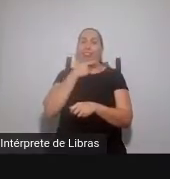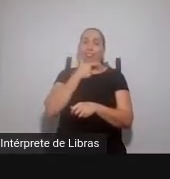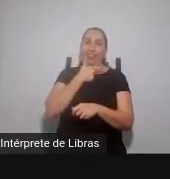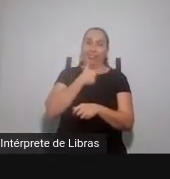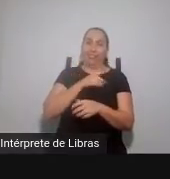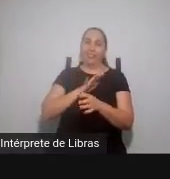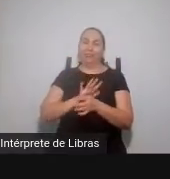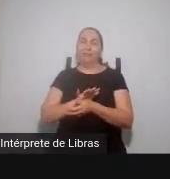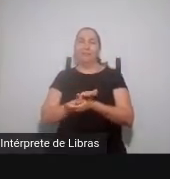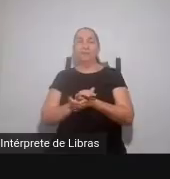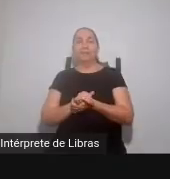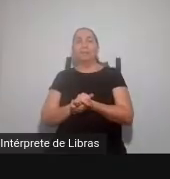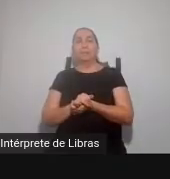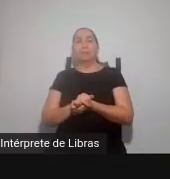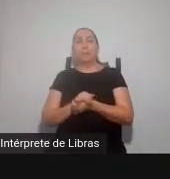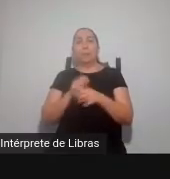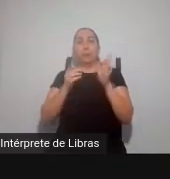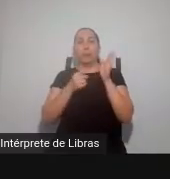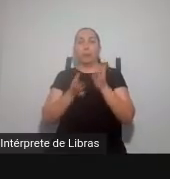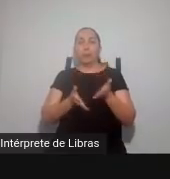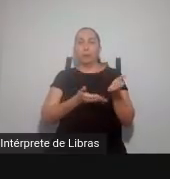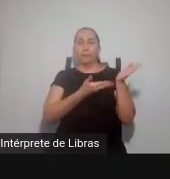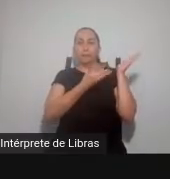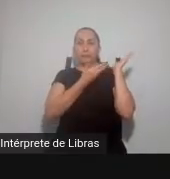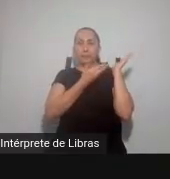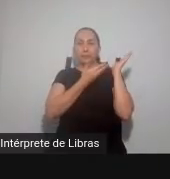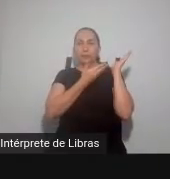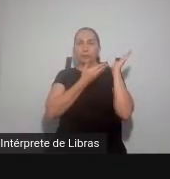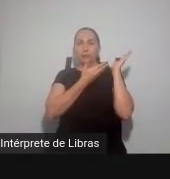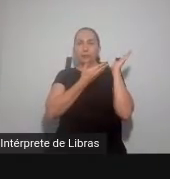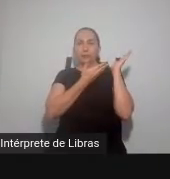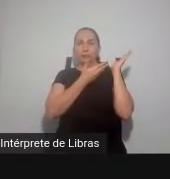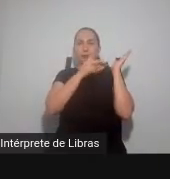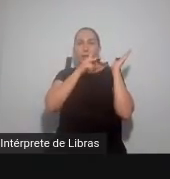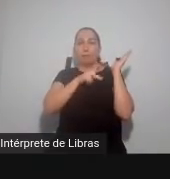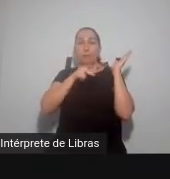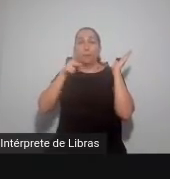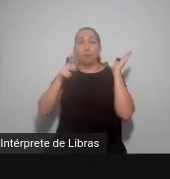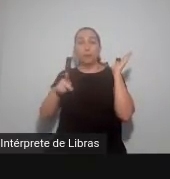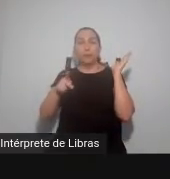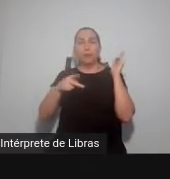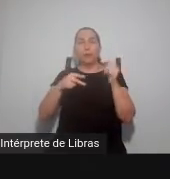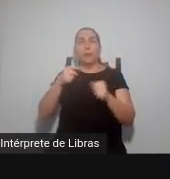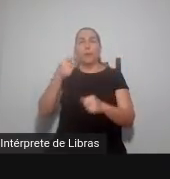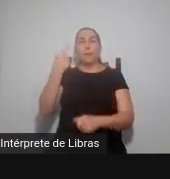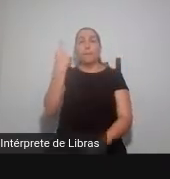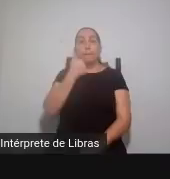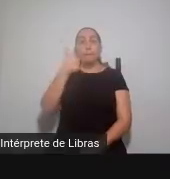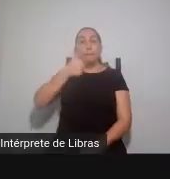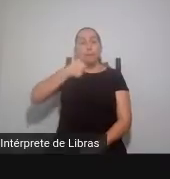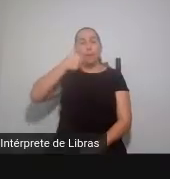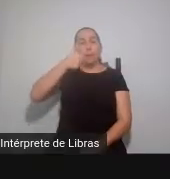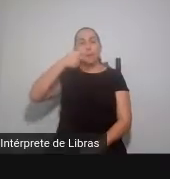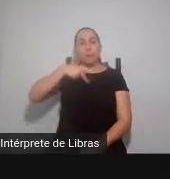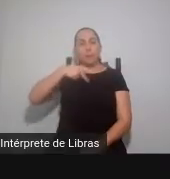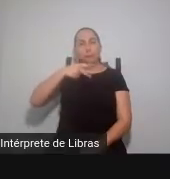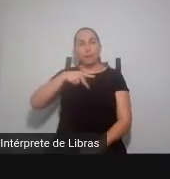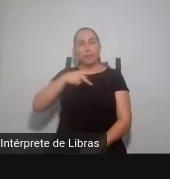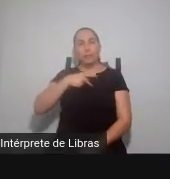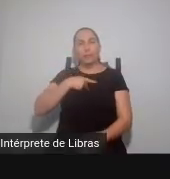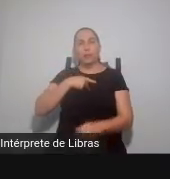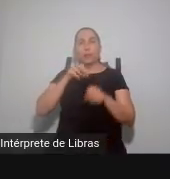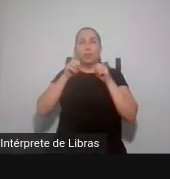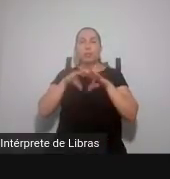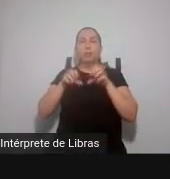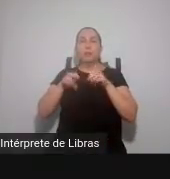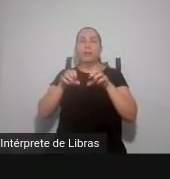a professora de primeiro período, Ana Luísa, ensinando a construir um dado de 1 a 3. Ela problematiza que